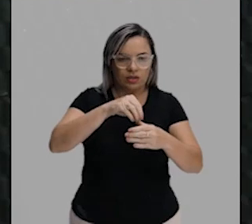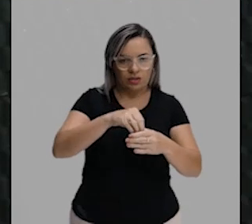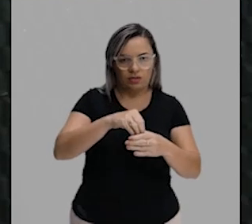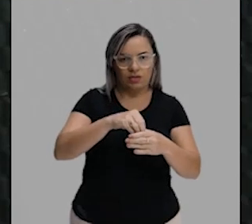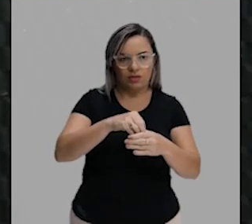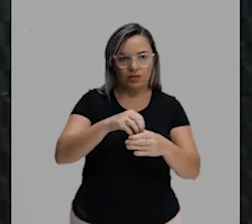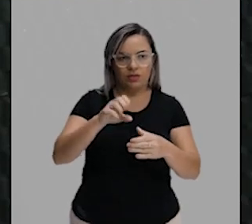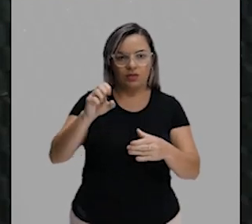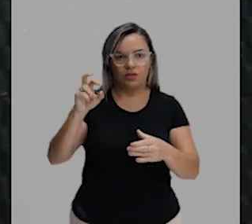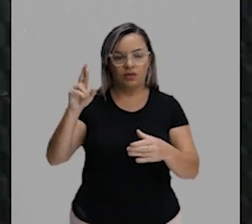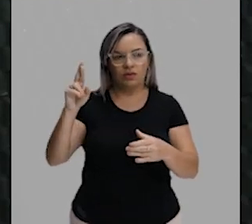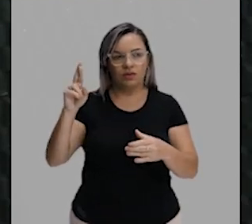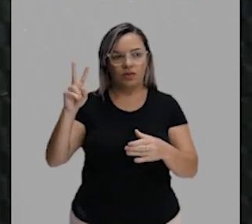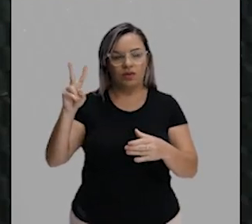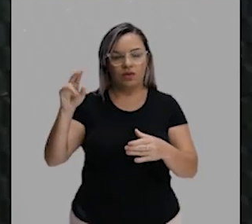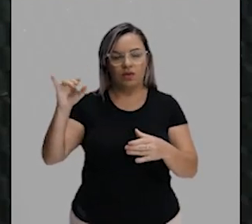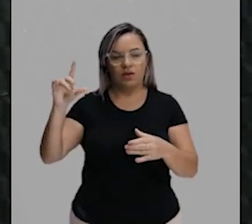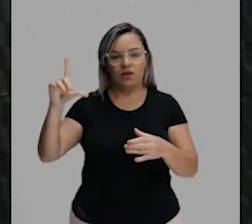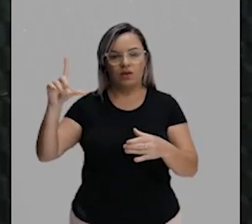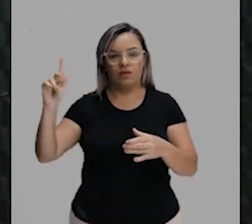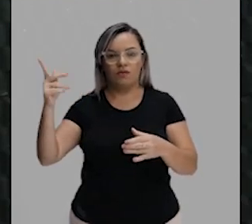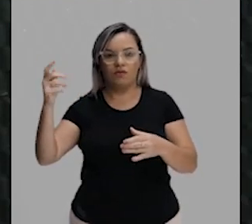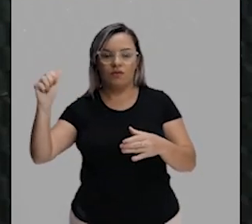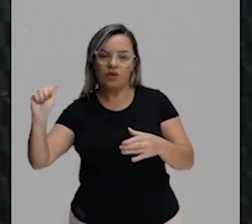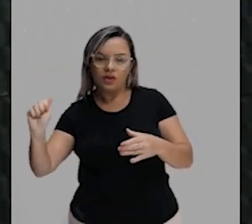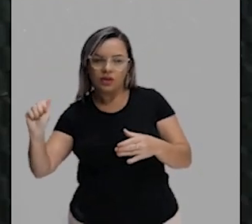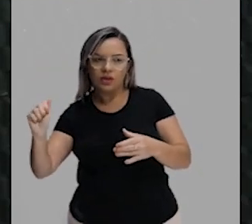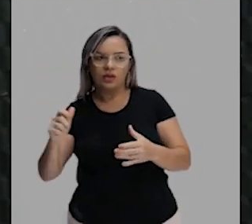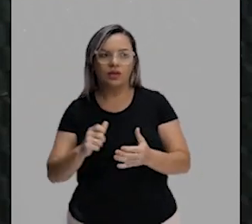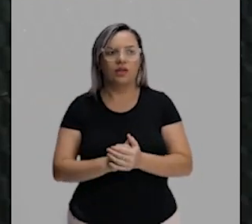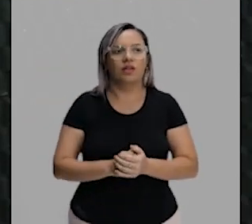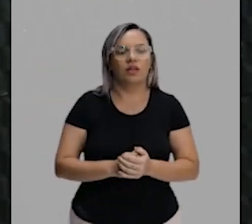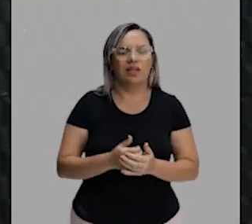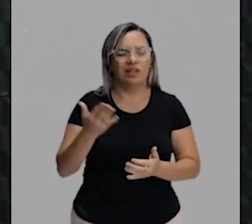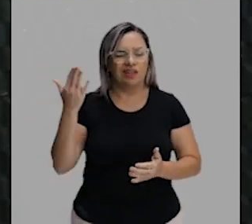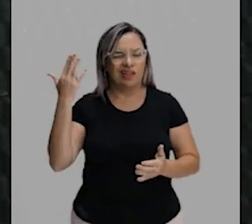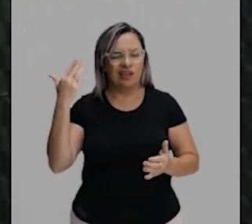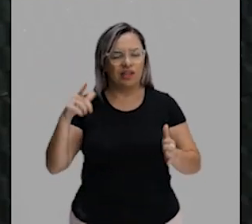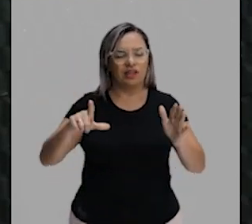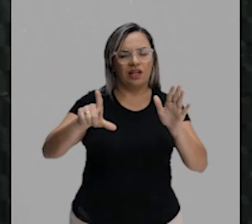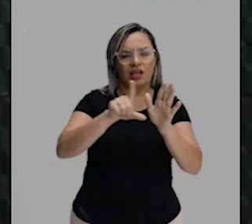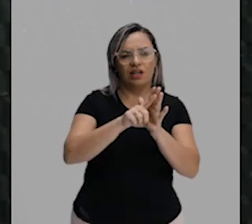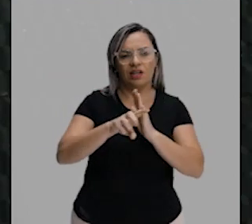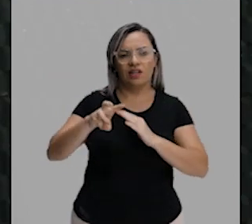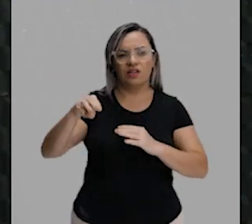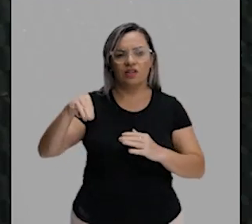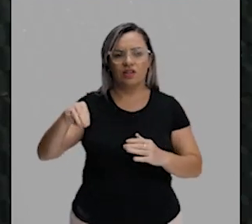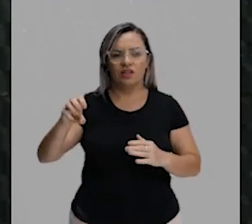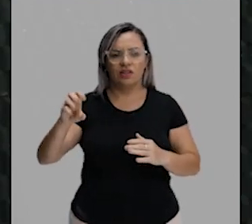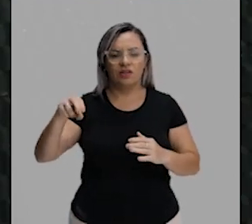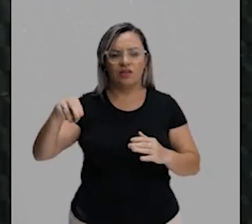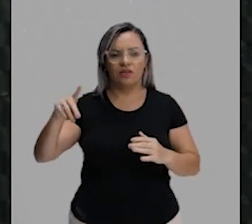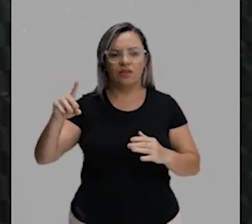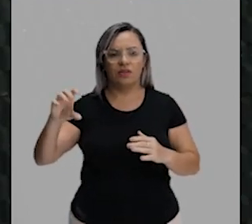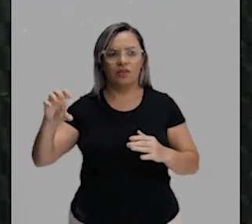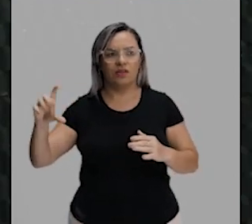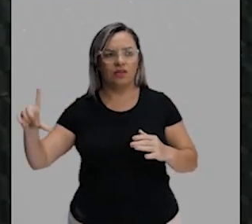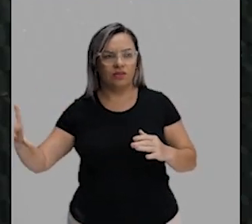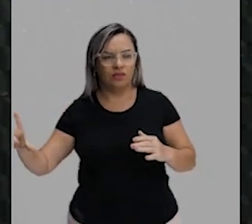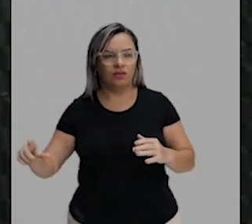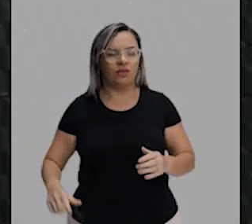Mendel, que as ervilhas que eram azão e as ervilhas que eram